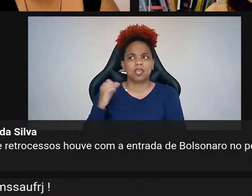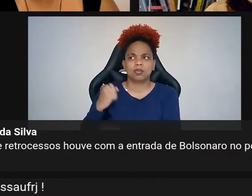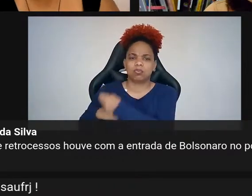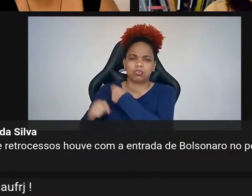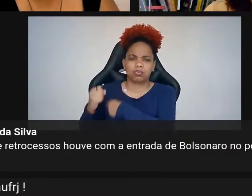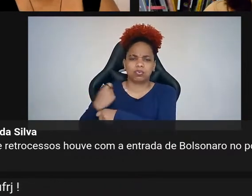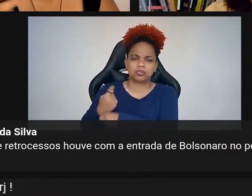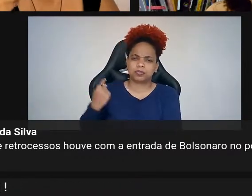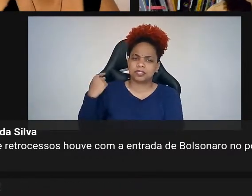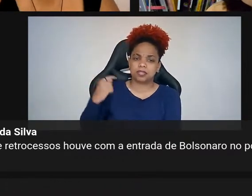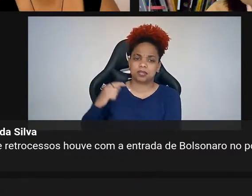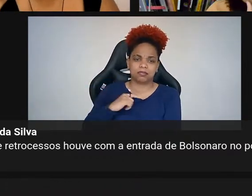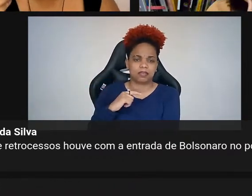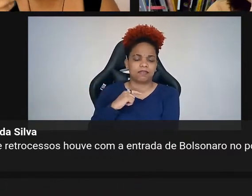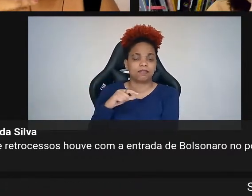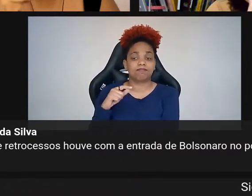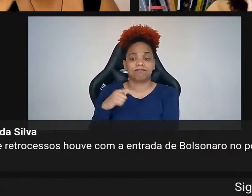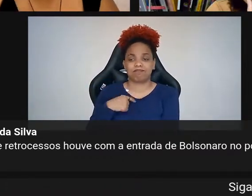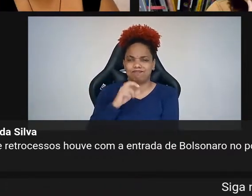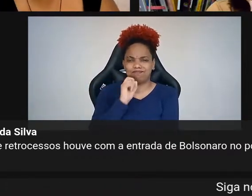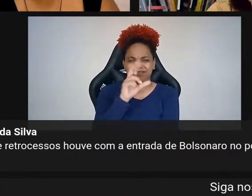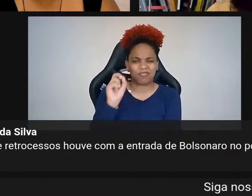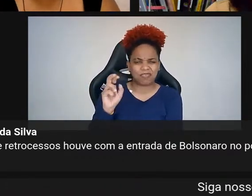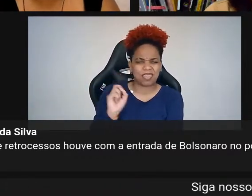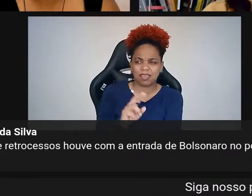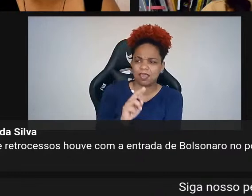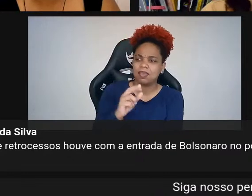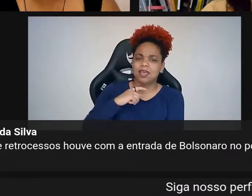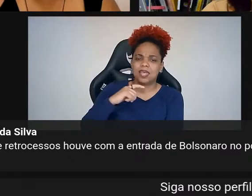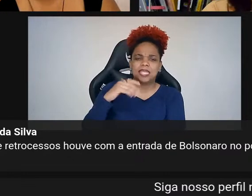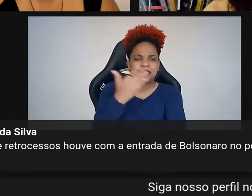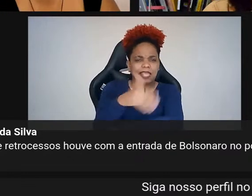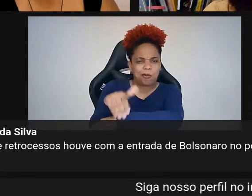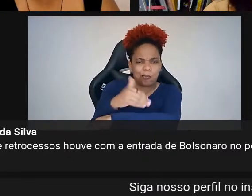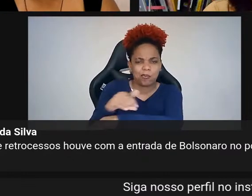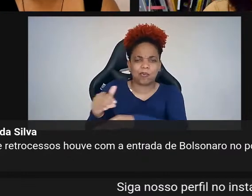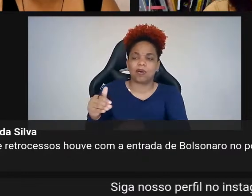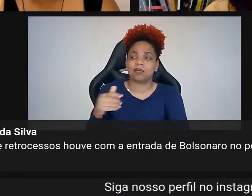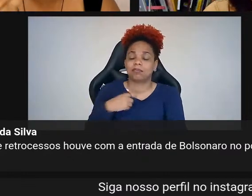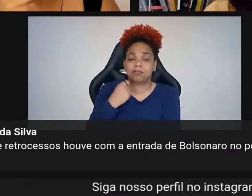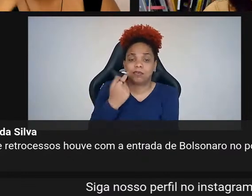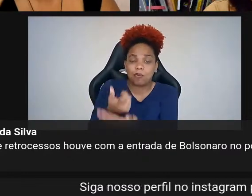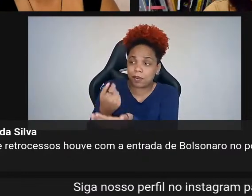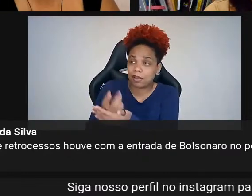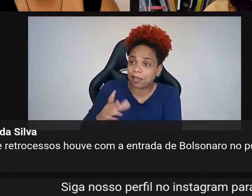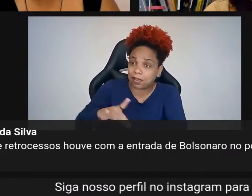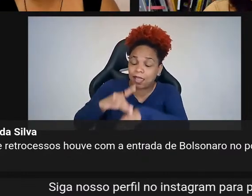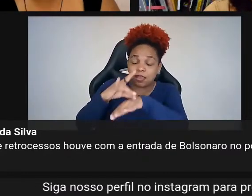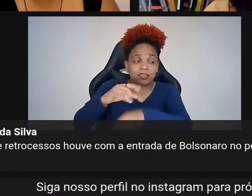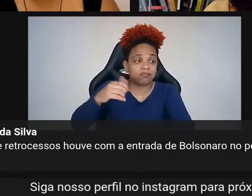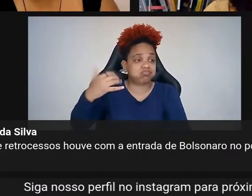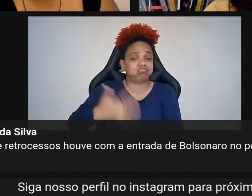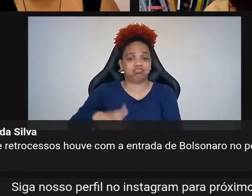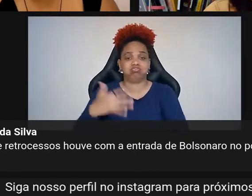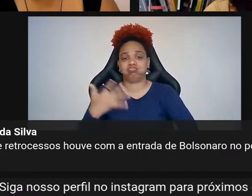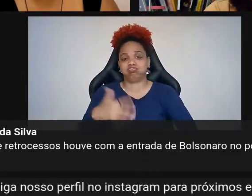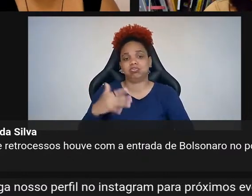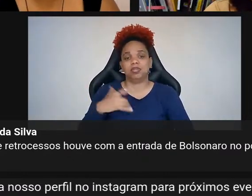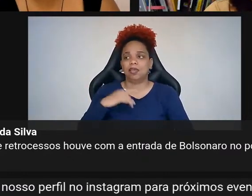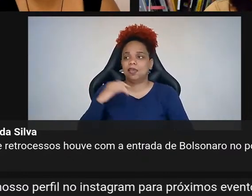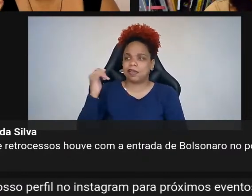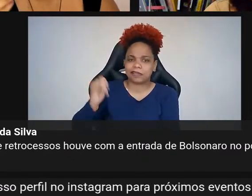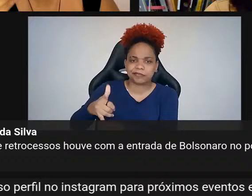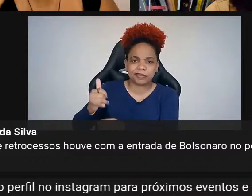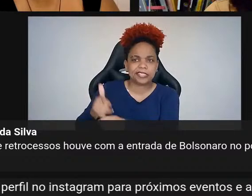ruas cada vez mais ampliando a fome, cada vez mais é difícil comer carne, preço dos alimentos altíssimo, da gasolina,